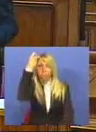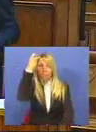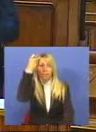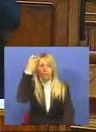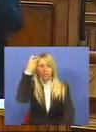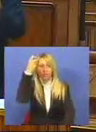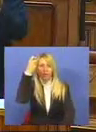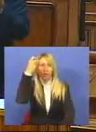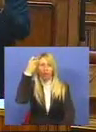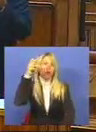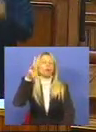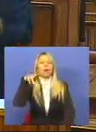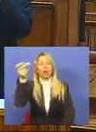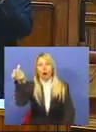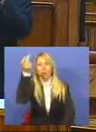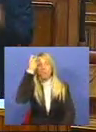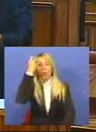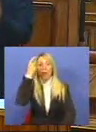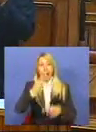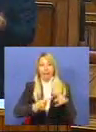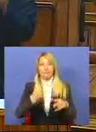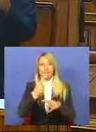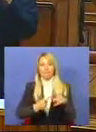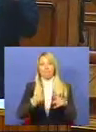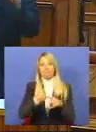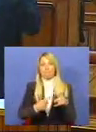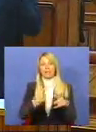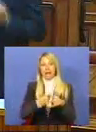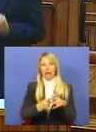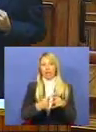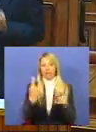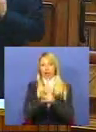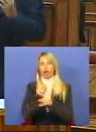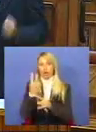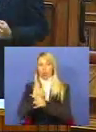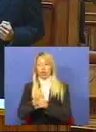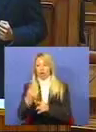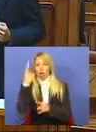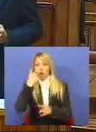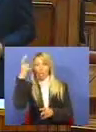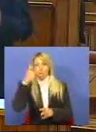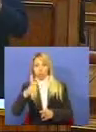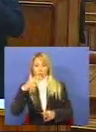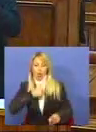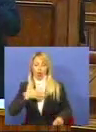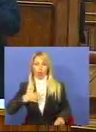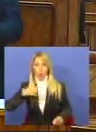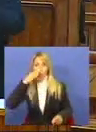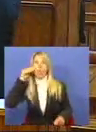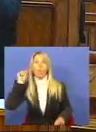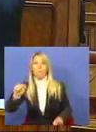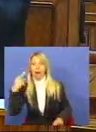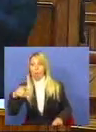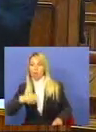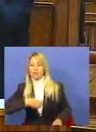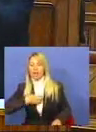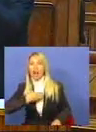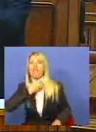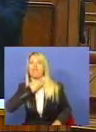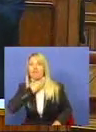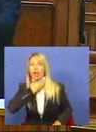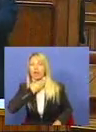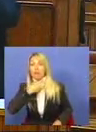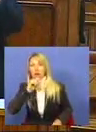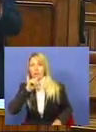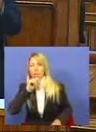imaginação metade do que um banqueiro falido é capaz de conceber e de praticar. Imagine dinheiro nas Ilhas